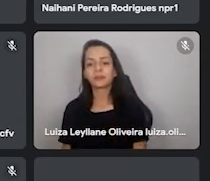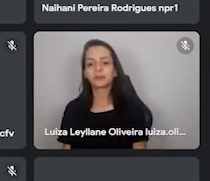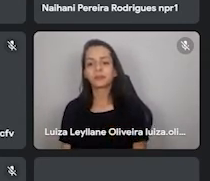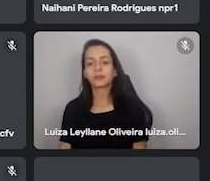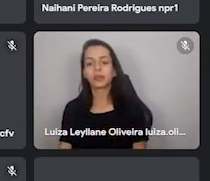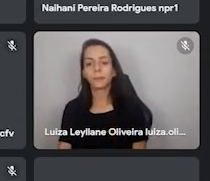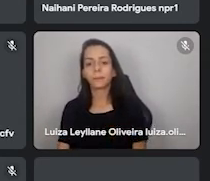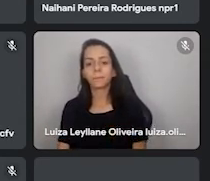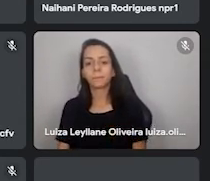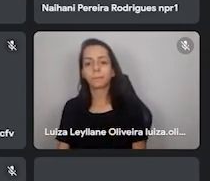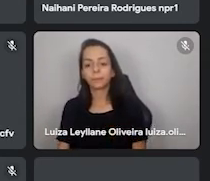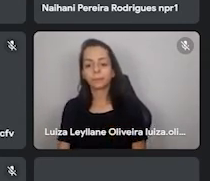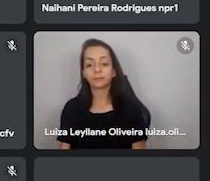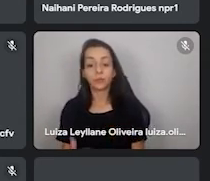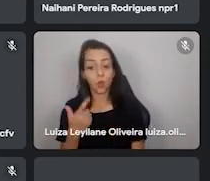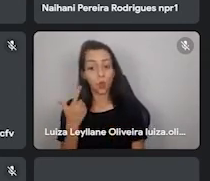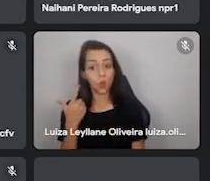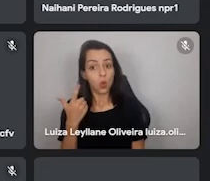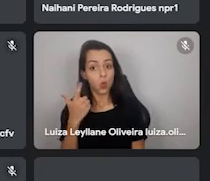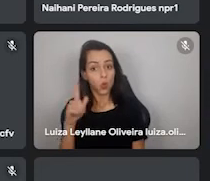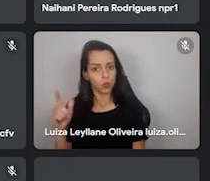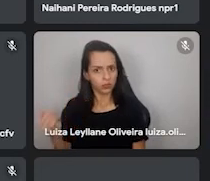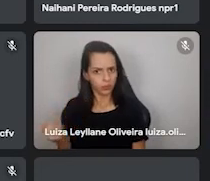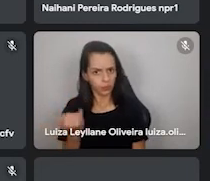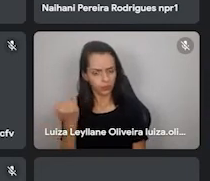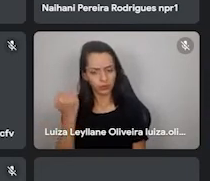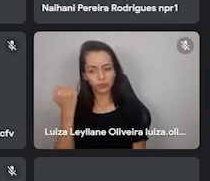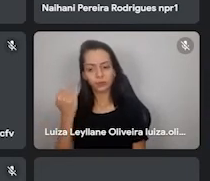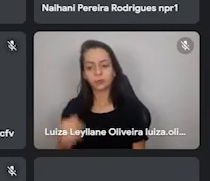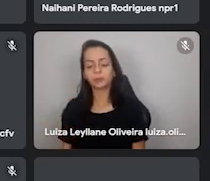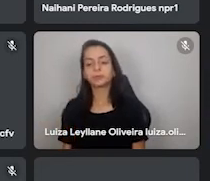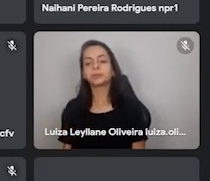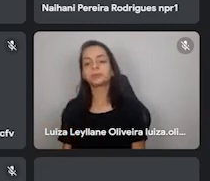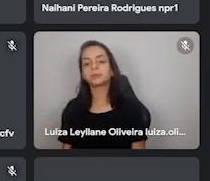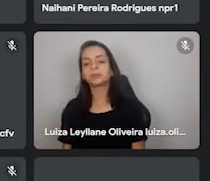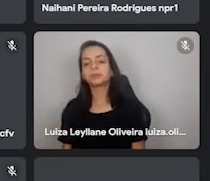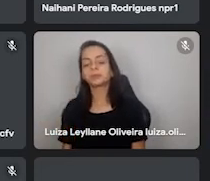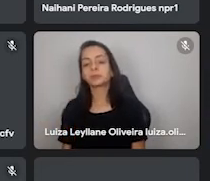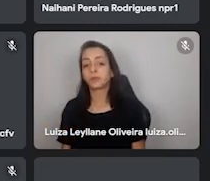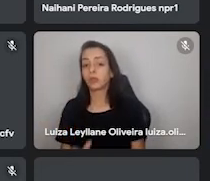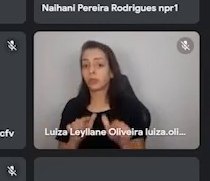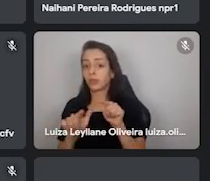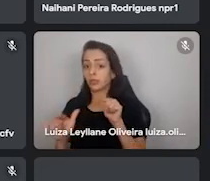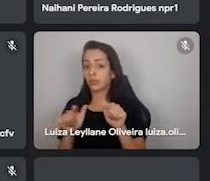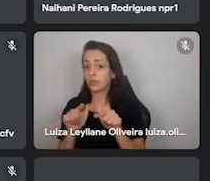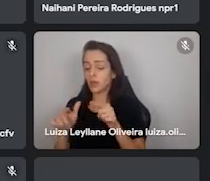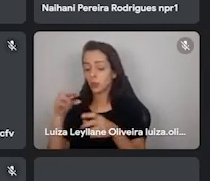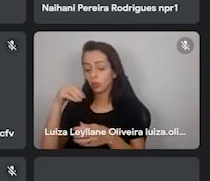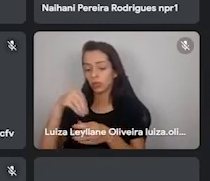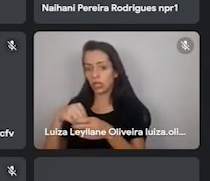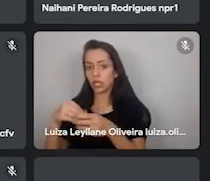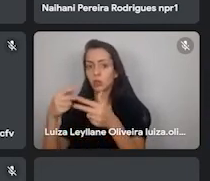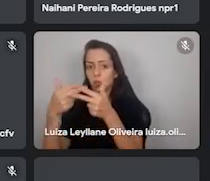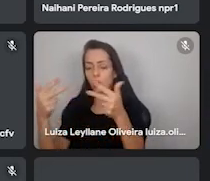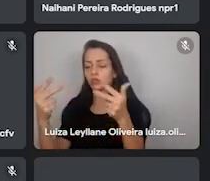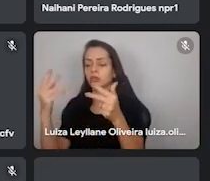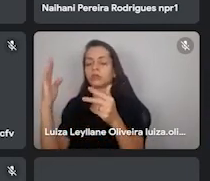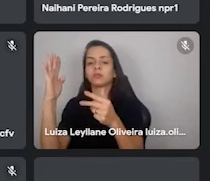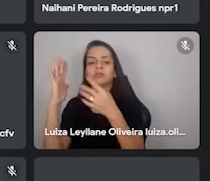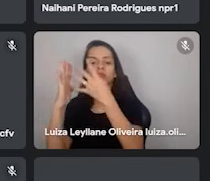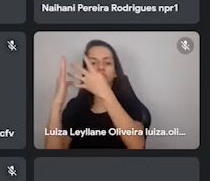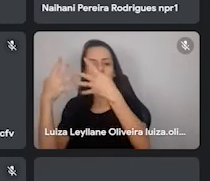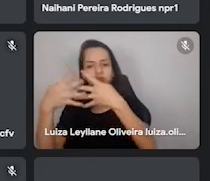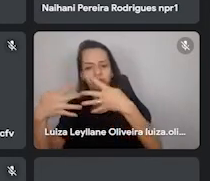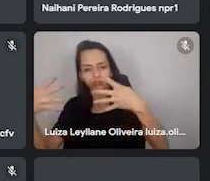Outro ponto, pessoal, importante, as intervenções em instalações elétricas. Com tensão igual